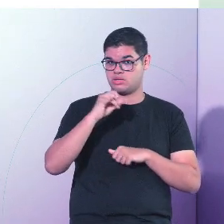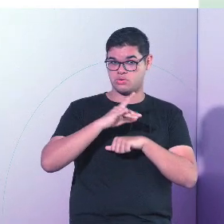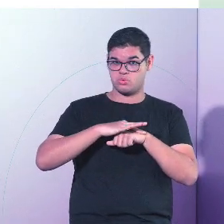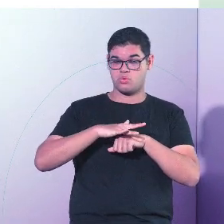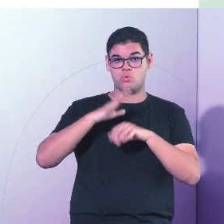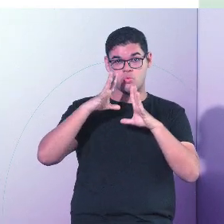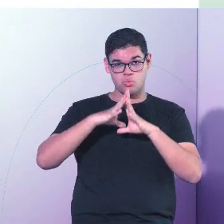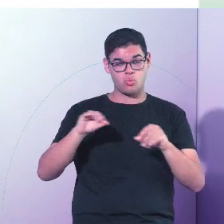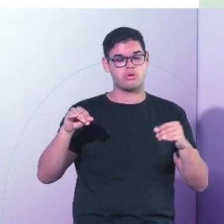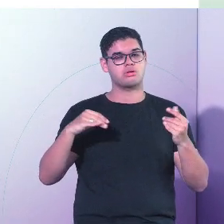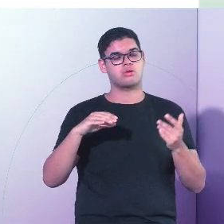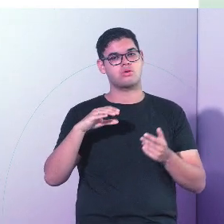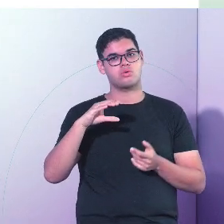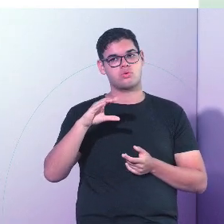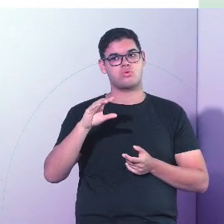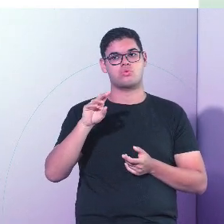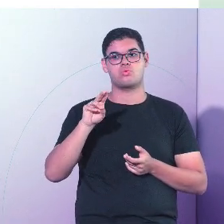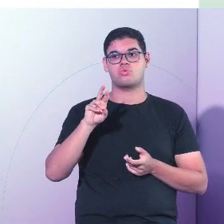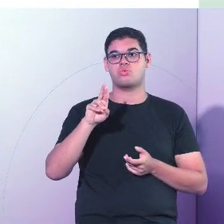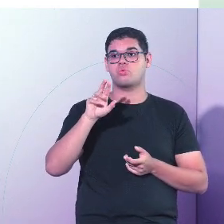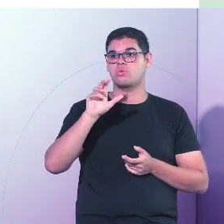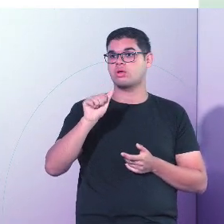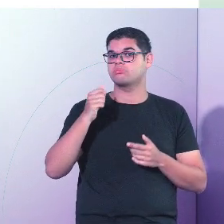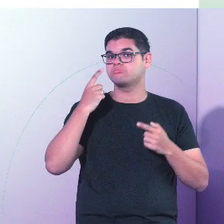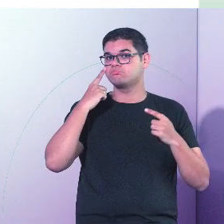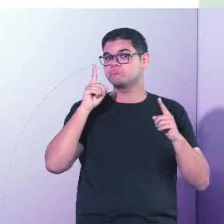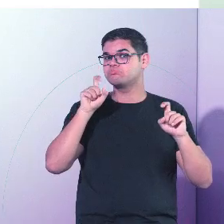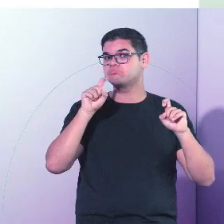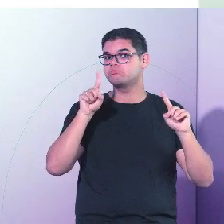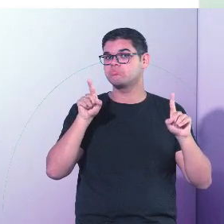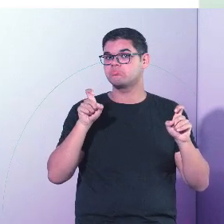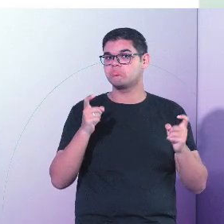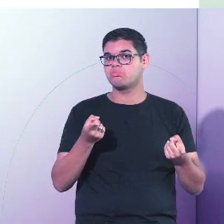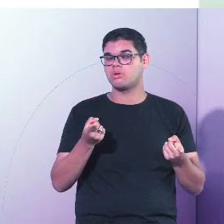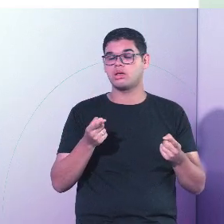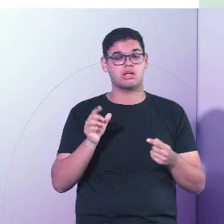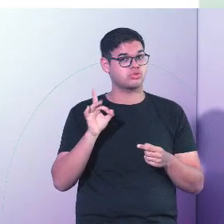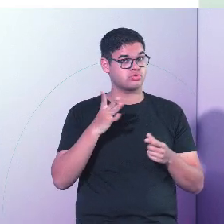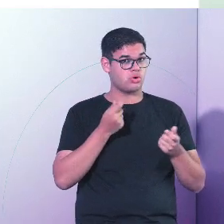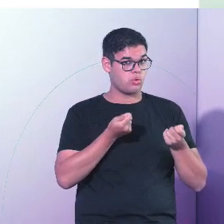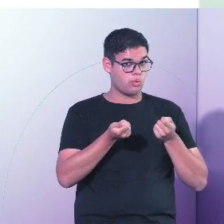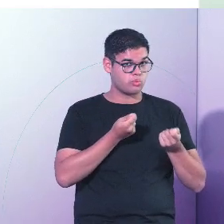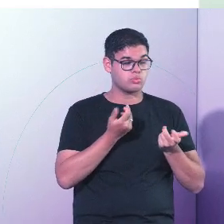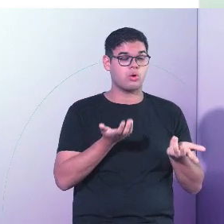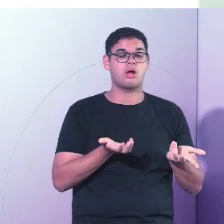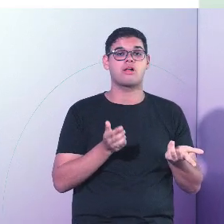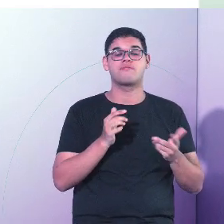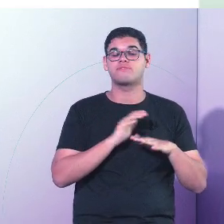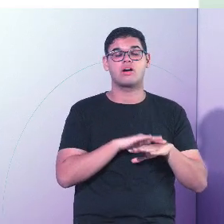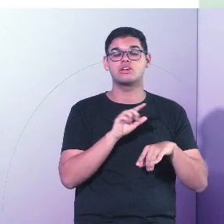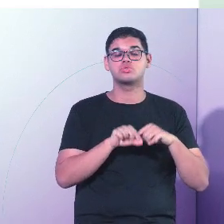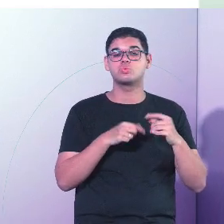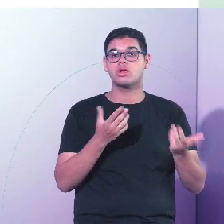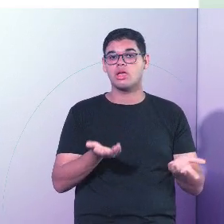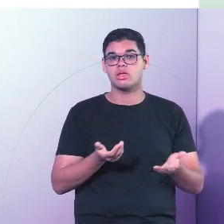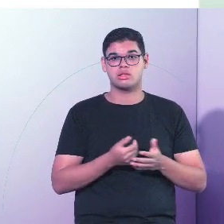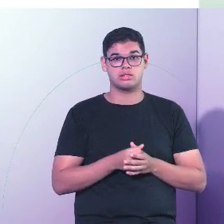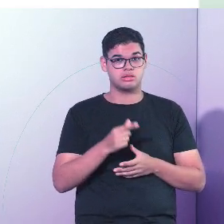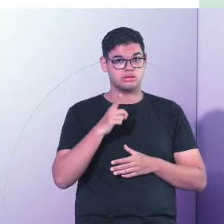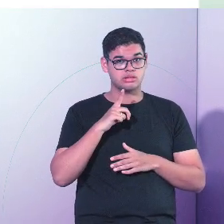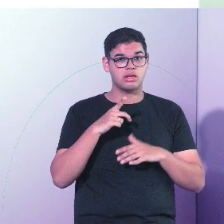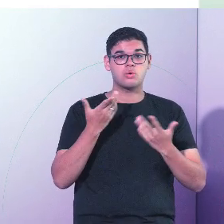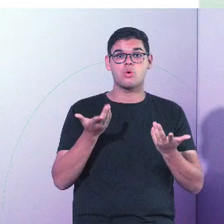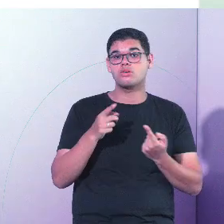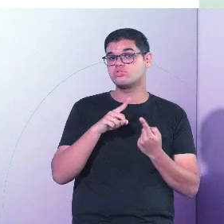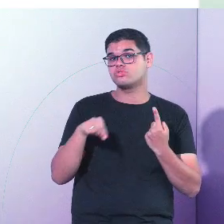cara, ela já está saindo com uma vantagem muito grande. Ela só controla a doença continua existindo, então vira doença crônica,